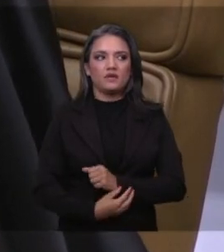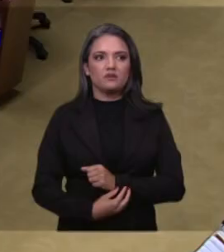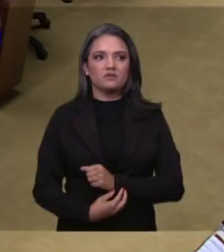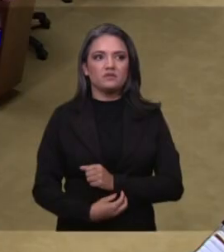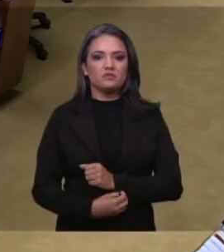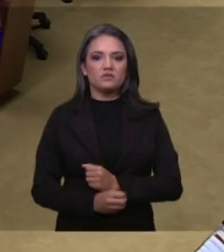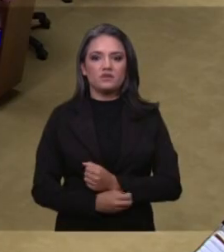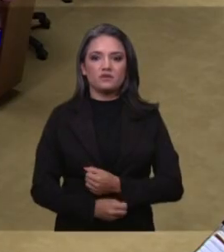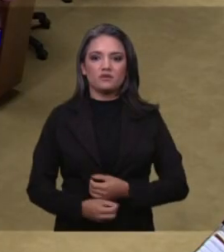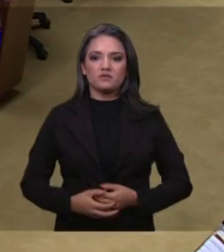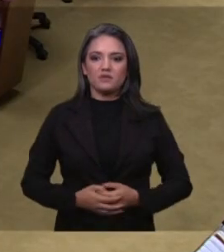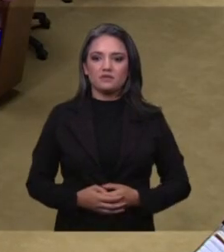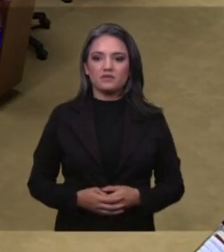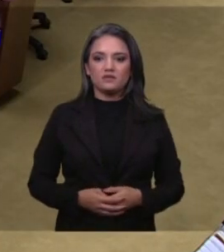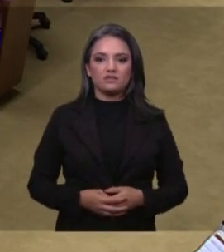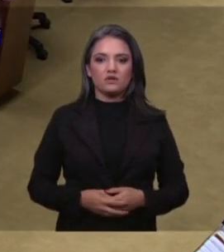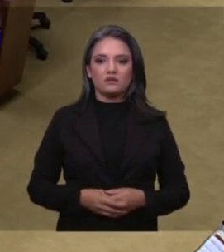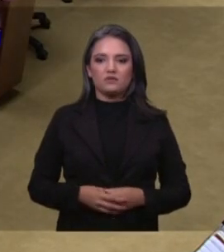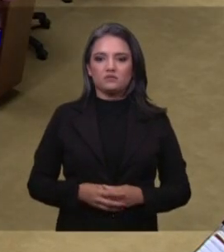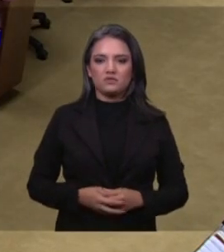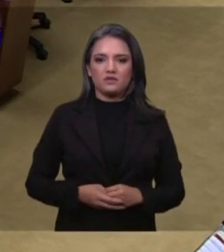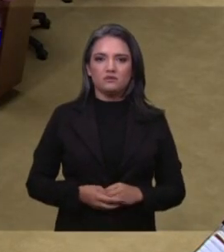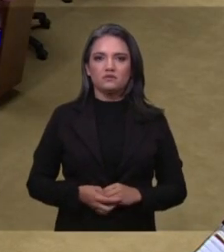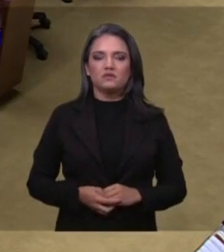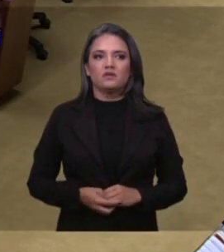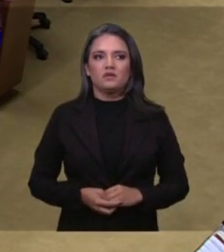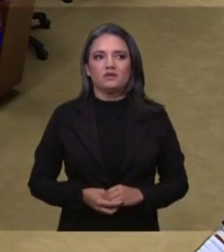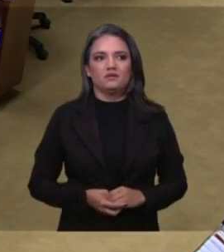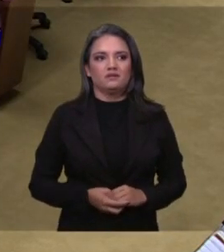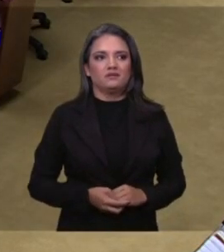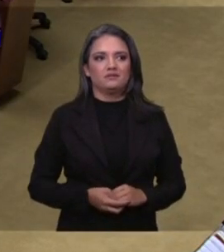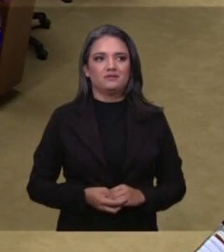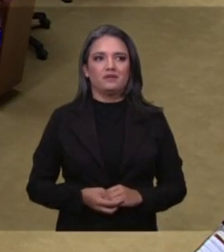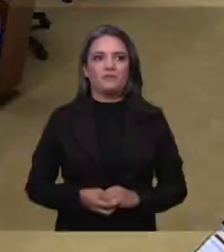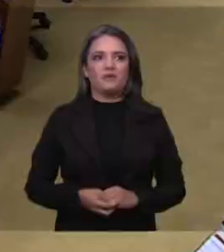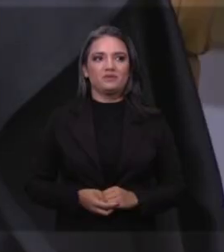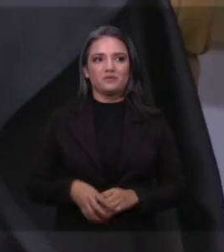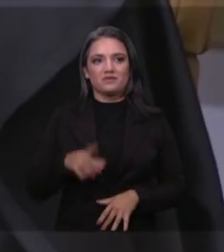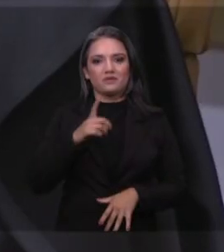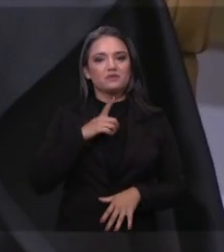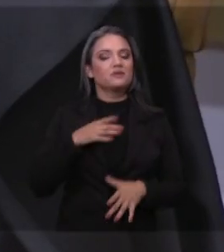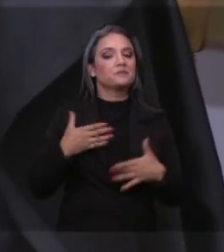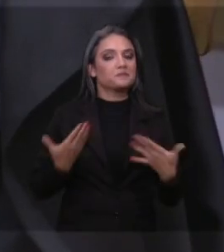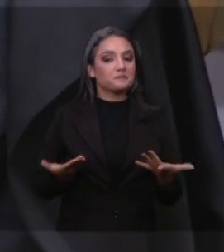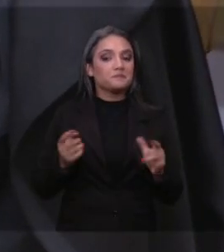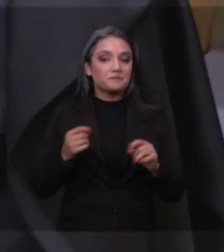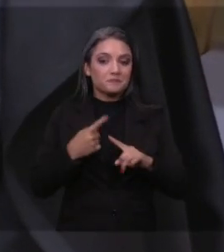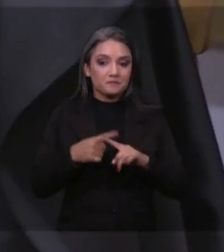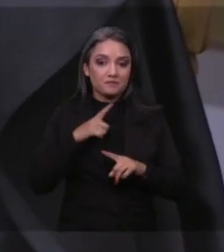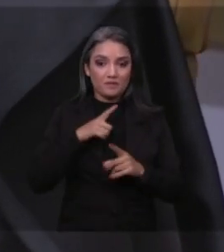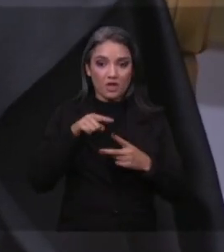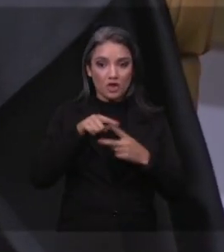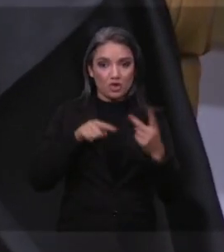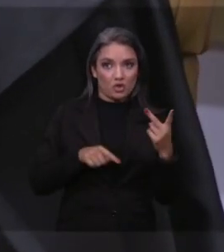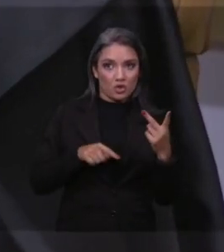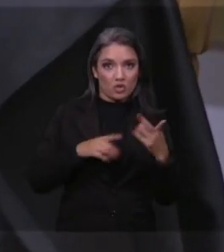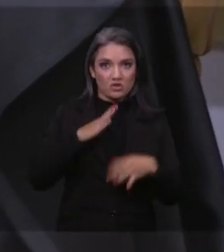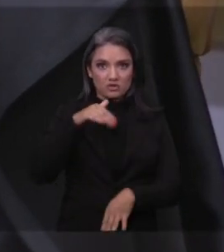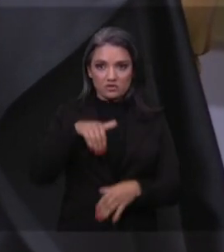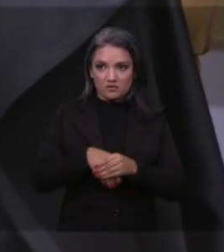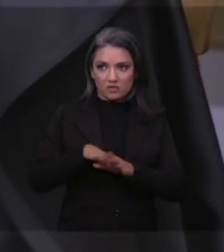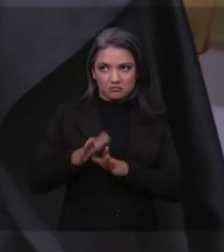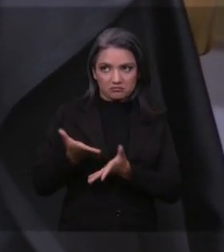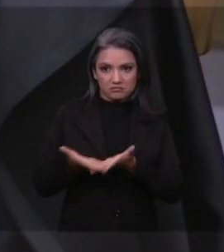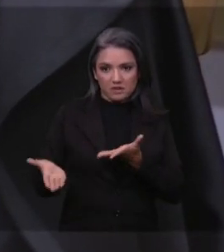embargos. Porque houve pedido, penso, nesse sentido de... Porque houve 2 votos vencidos. A questão